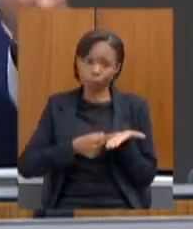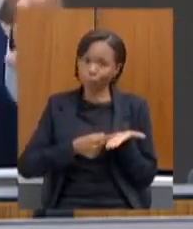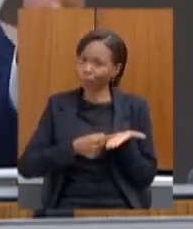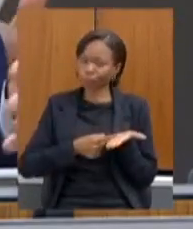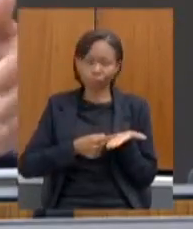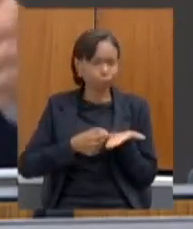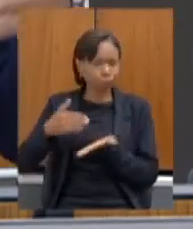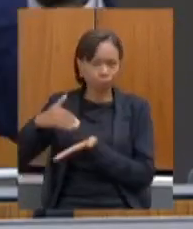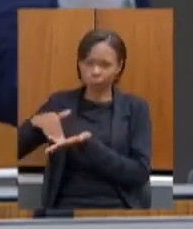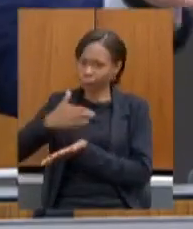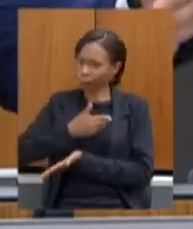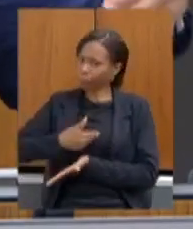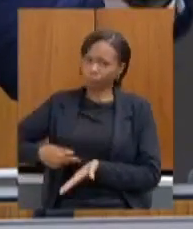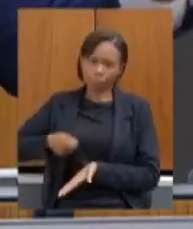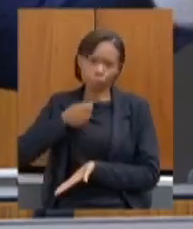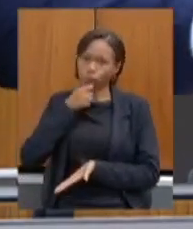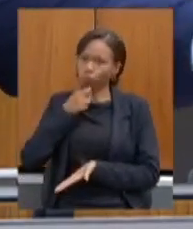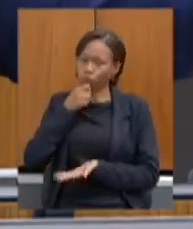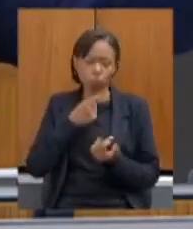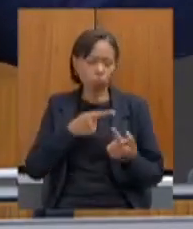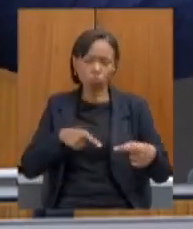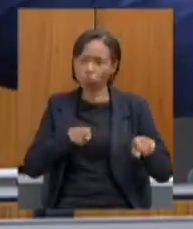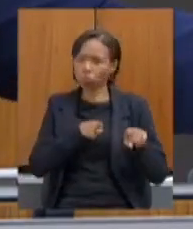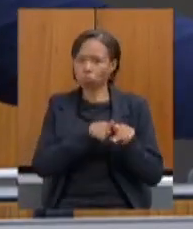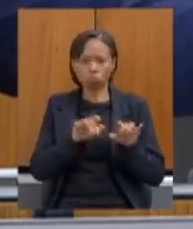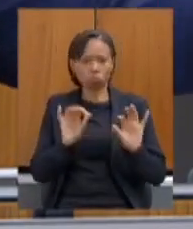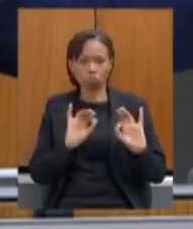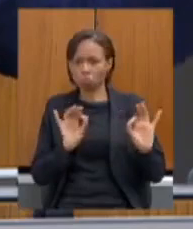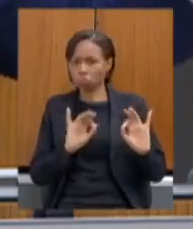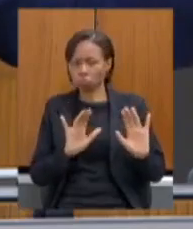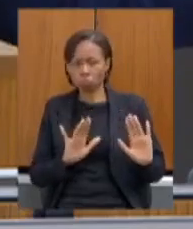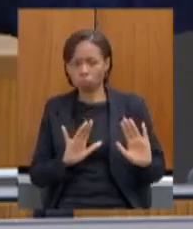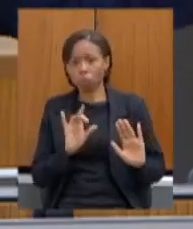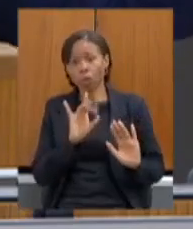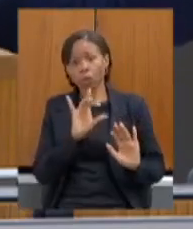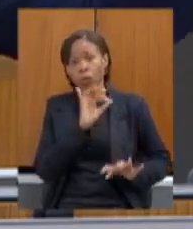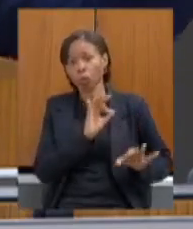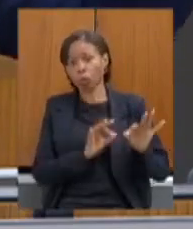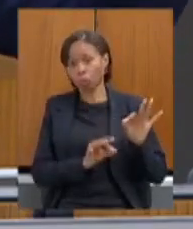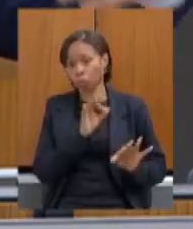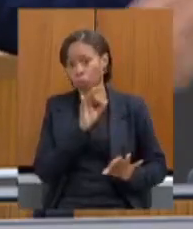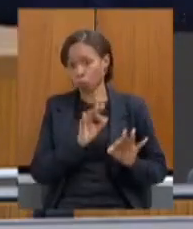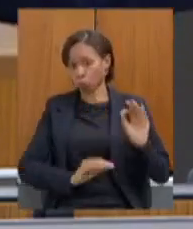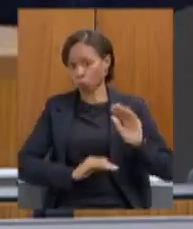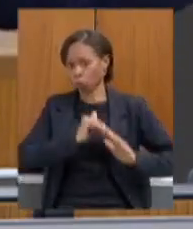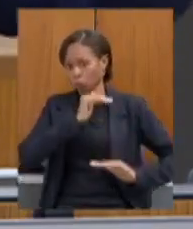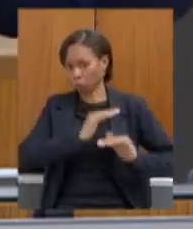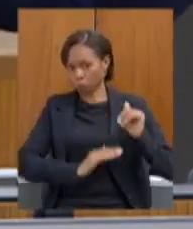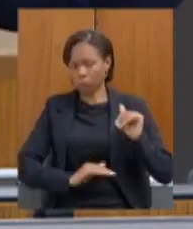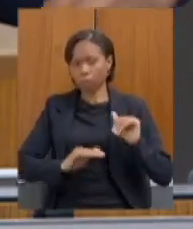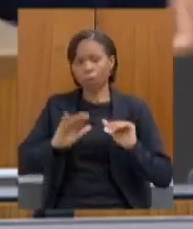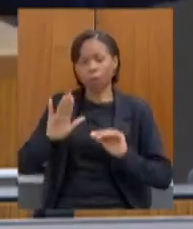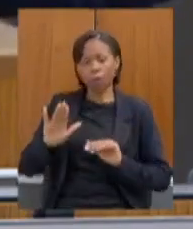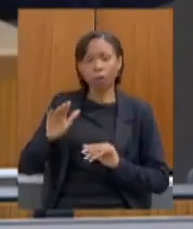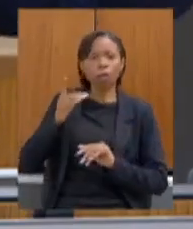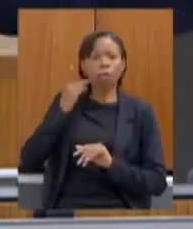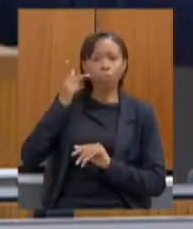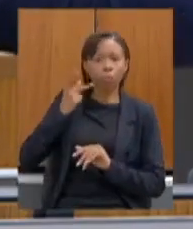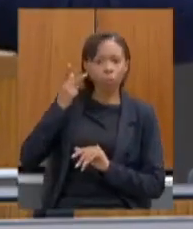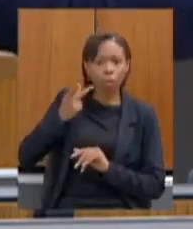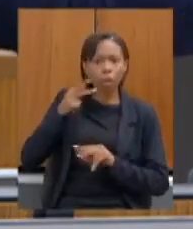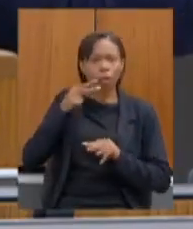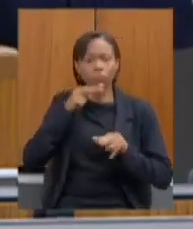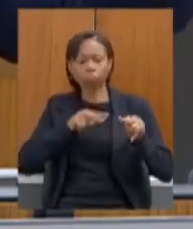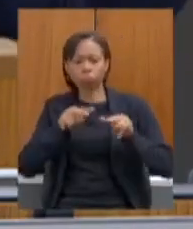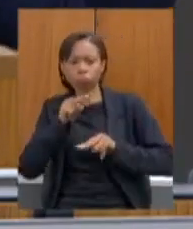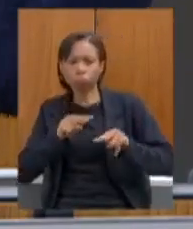participando dele, está sendo tratado do ponto de vista jurídico e técnico, após a oitiva de todos os deputados e demais atingidos